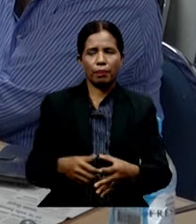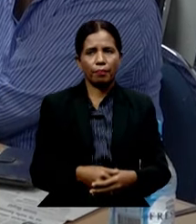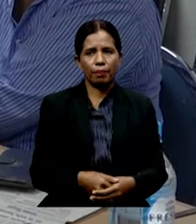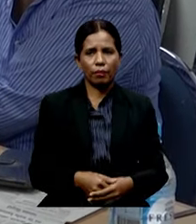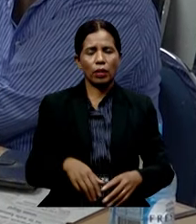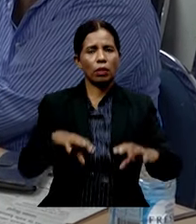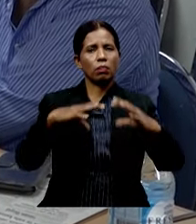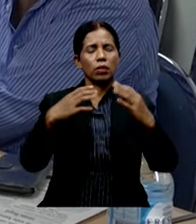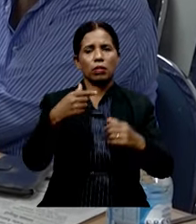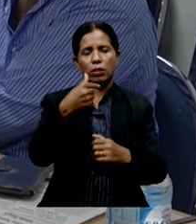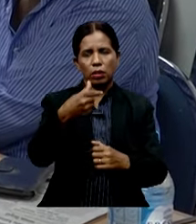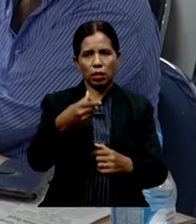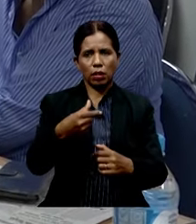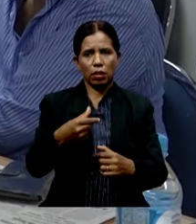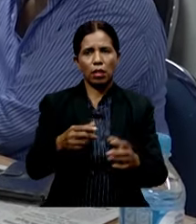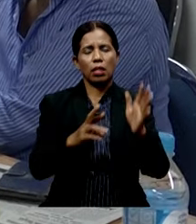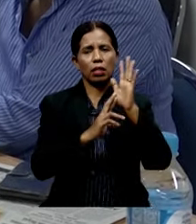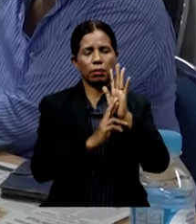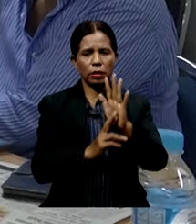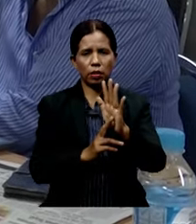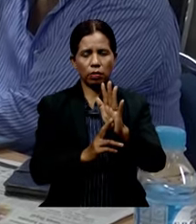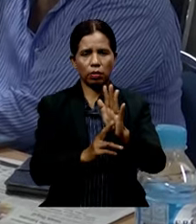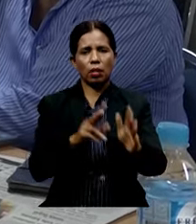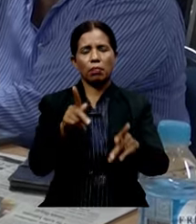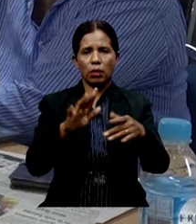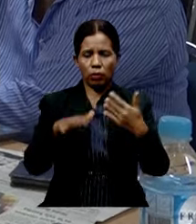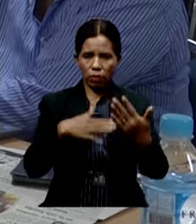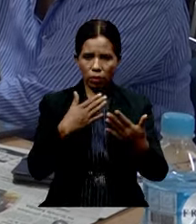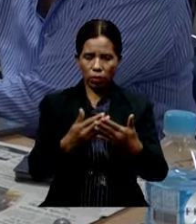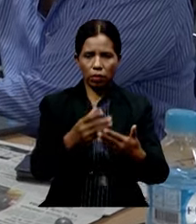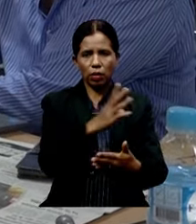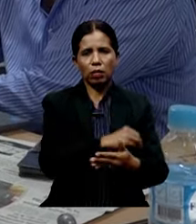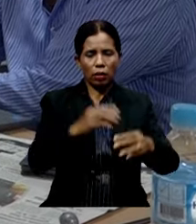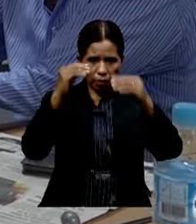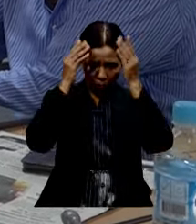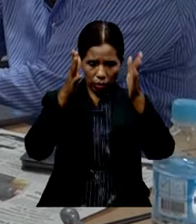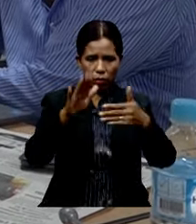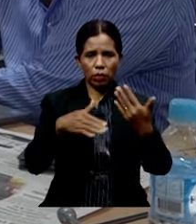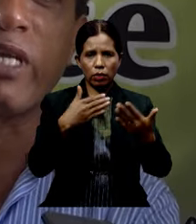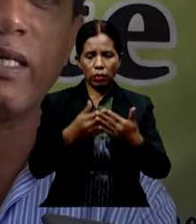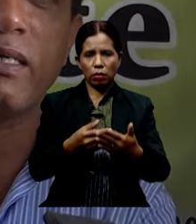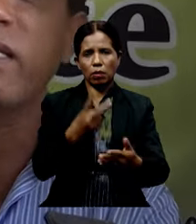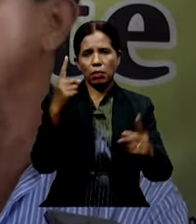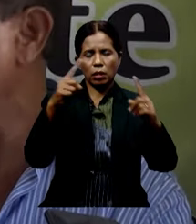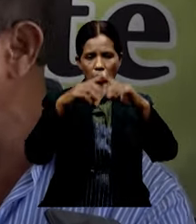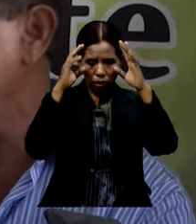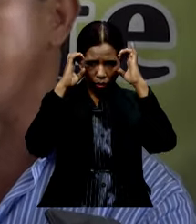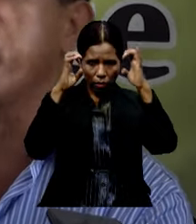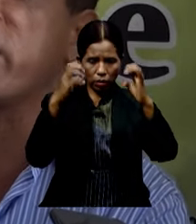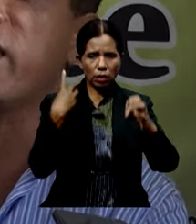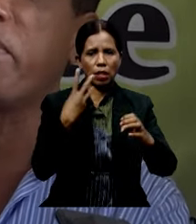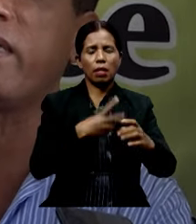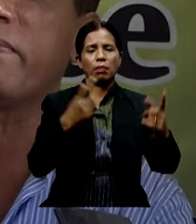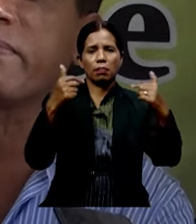Comissão Zigue, nos representa cidadão rototo, nomeadamente professores, para assunto educação nian, e a mim